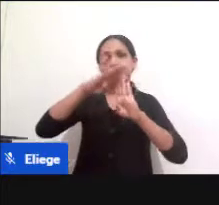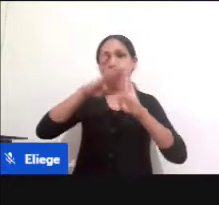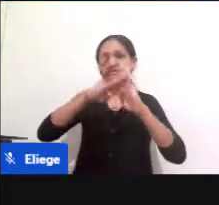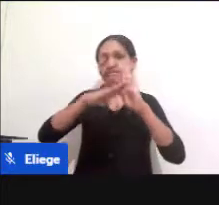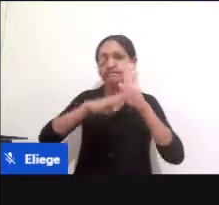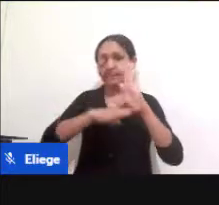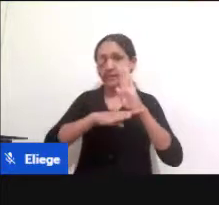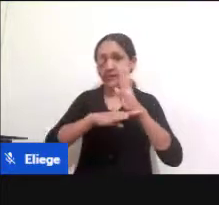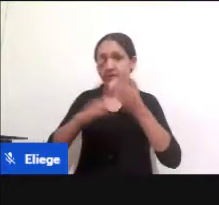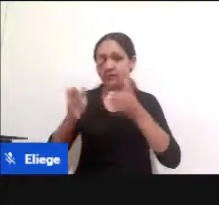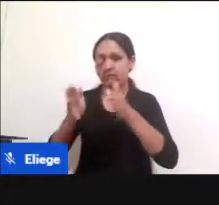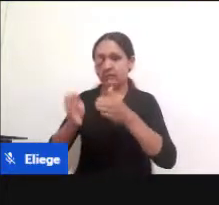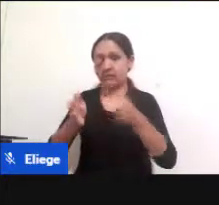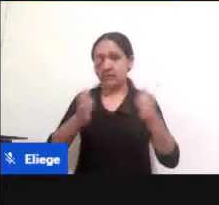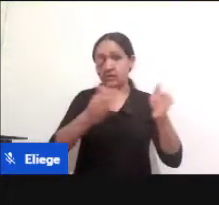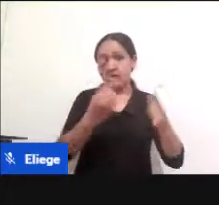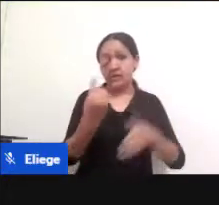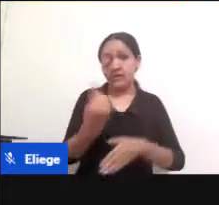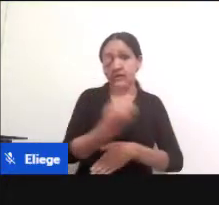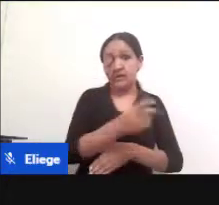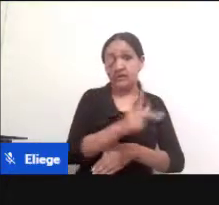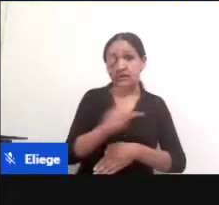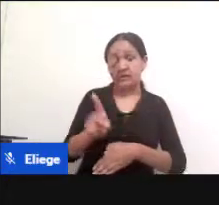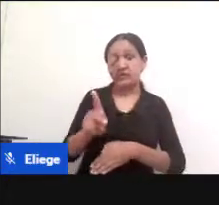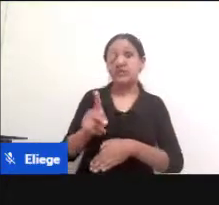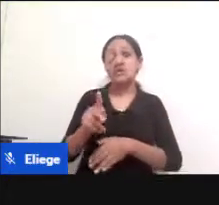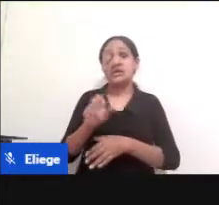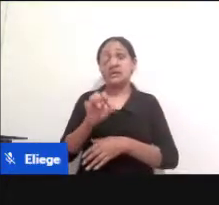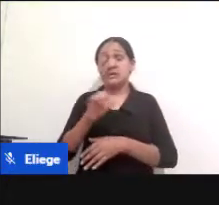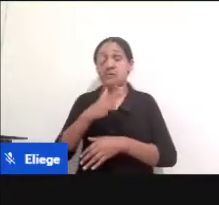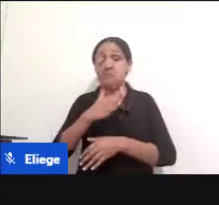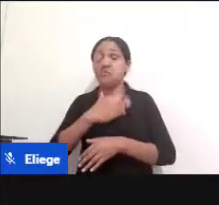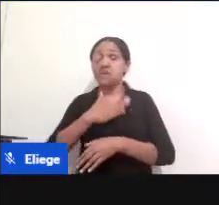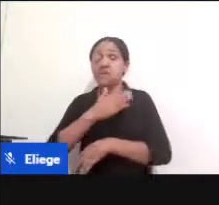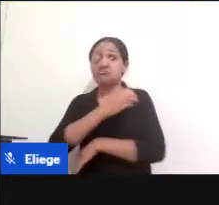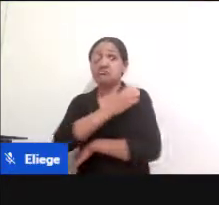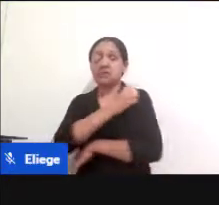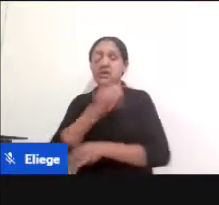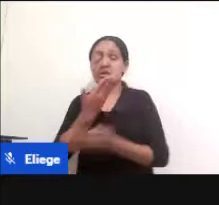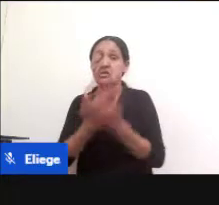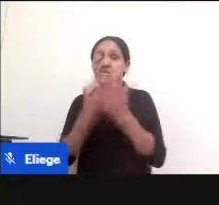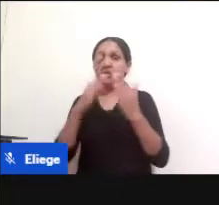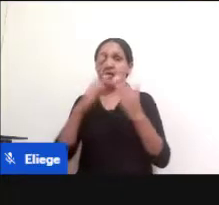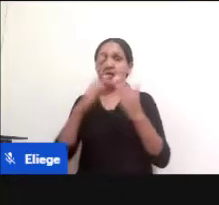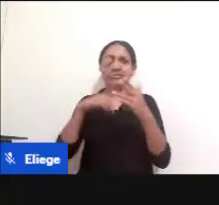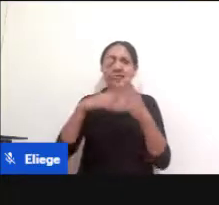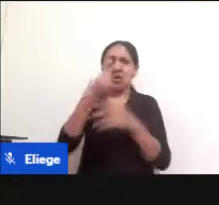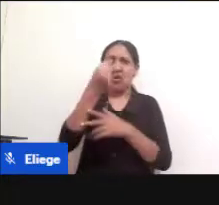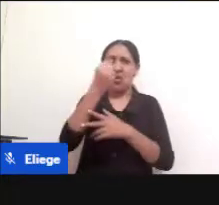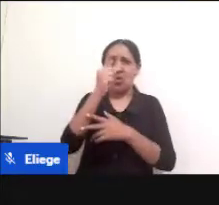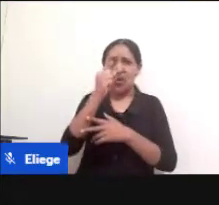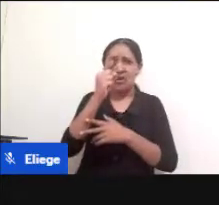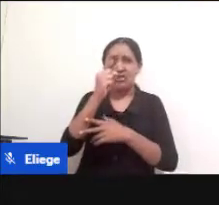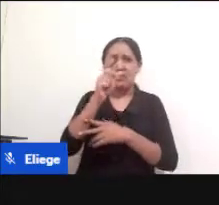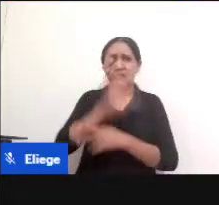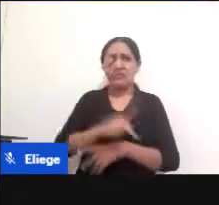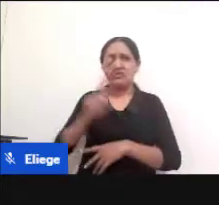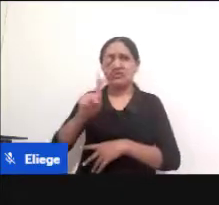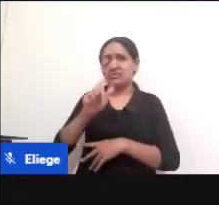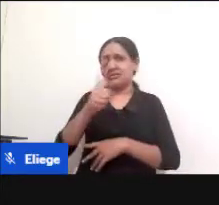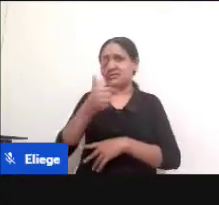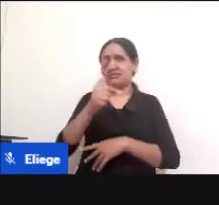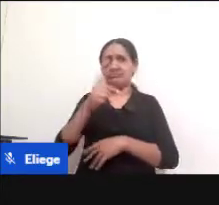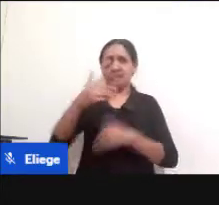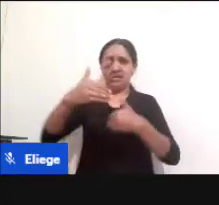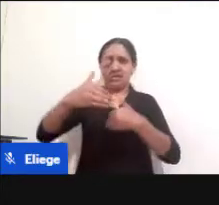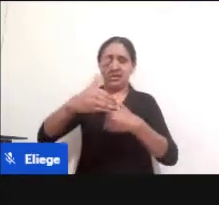quadra. Ótimo, vai para a quadra. Na minha escola, não, nós somos em 8 professores, uma quadra e ainda não tem mais espaço. Então,